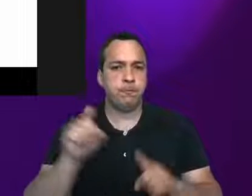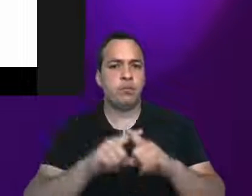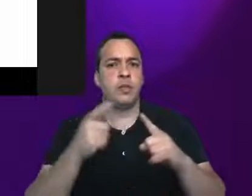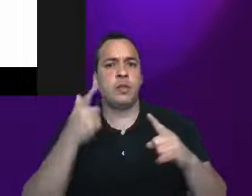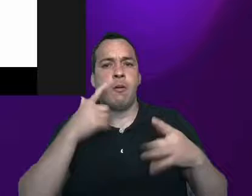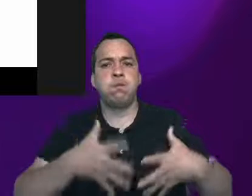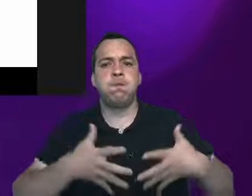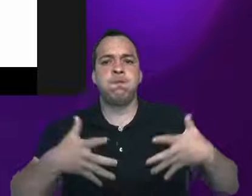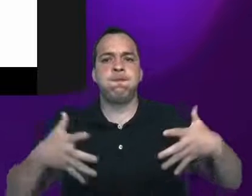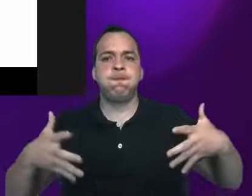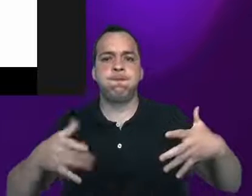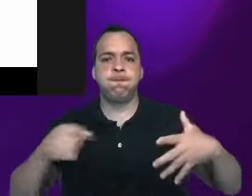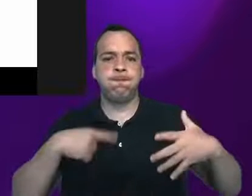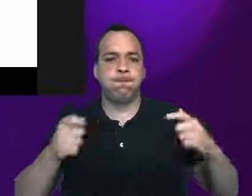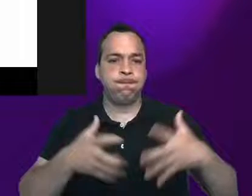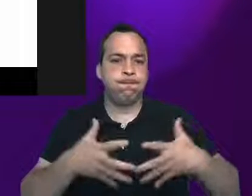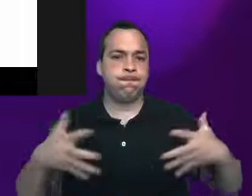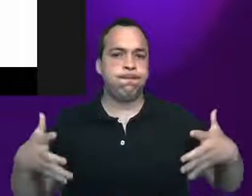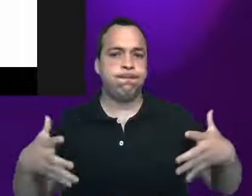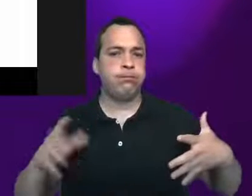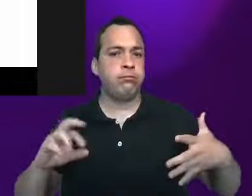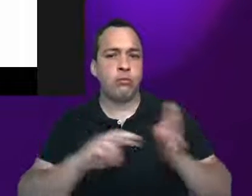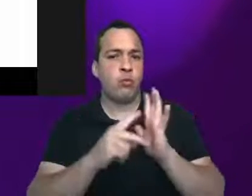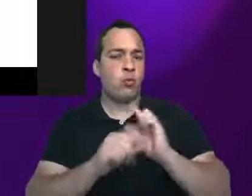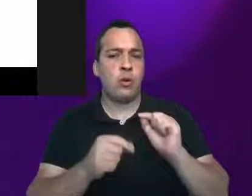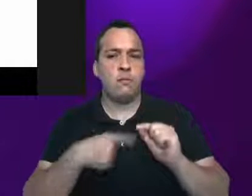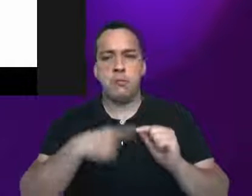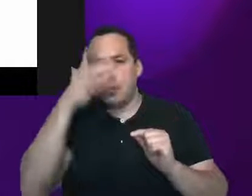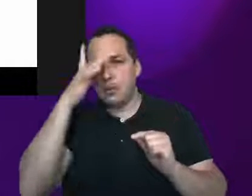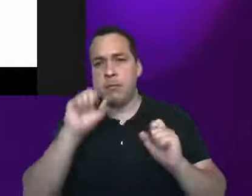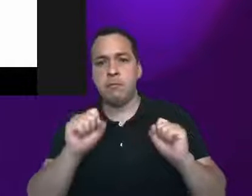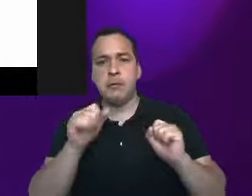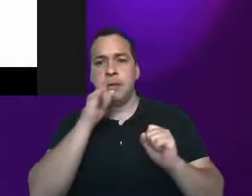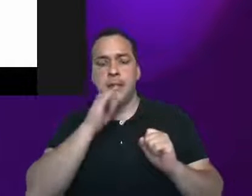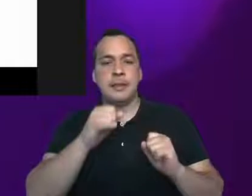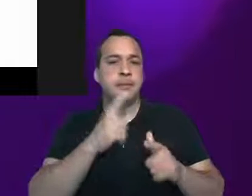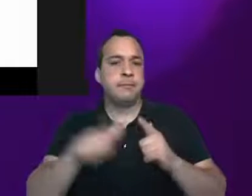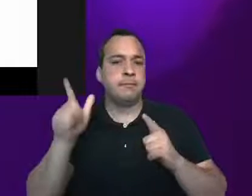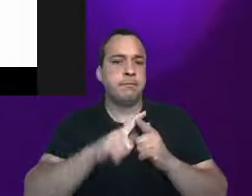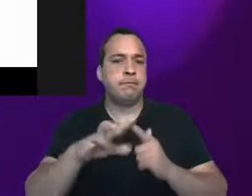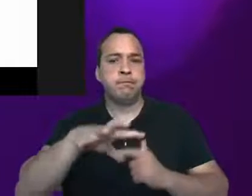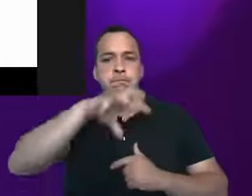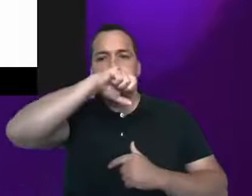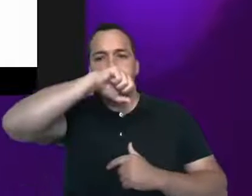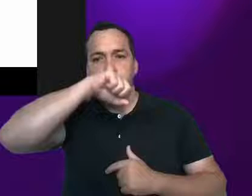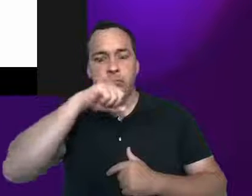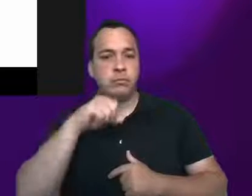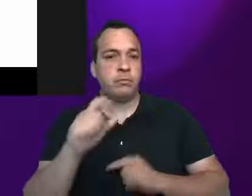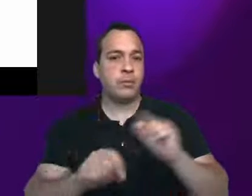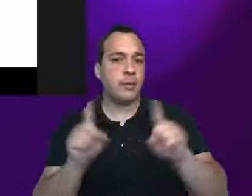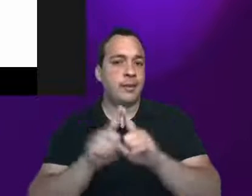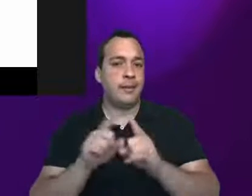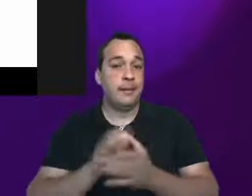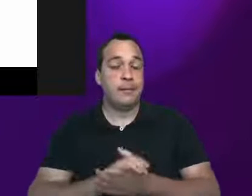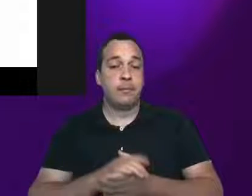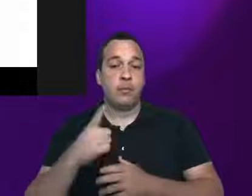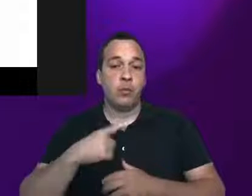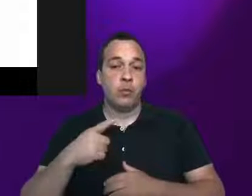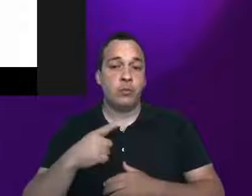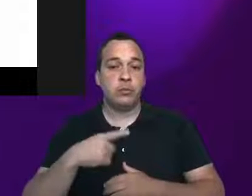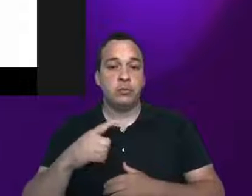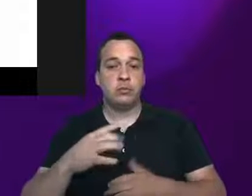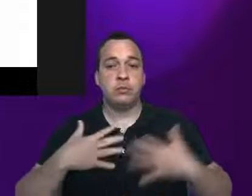grandes e atletas, sem isso significar congestão. Eu tenho a interferência da pressão, tanto torácica quanto abdominal. Então,